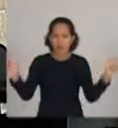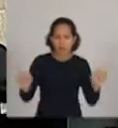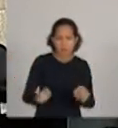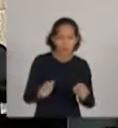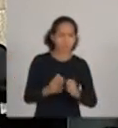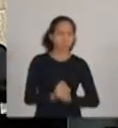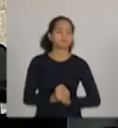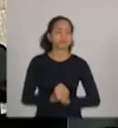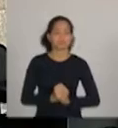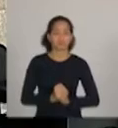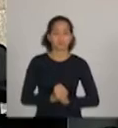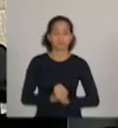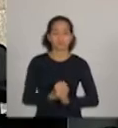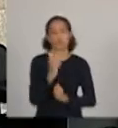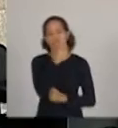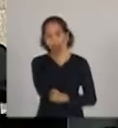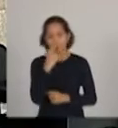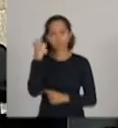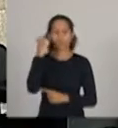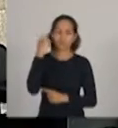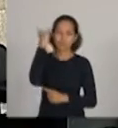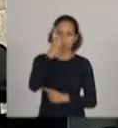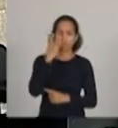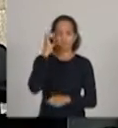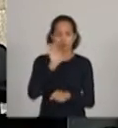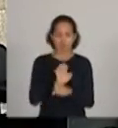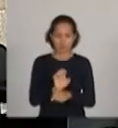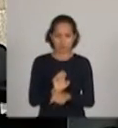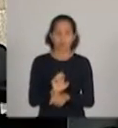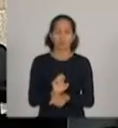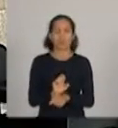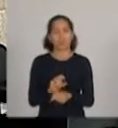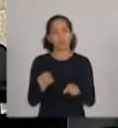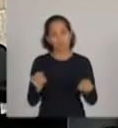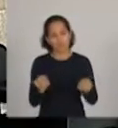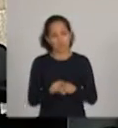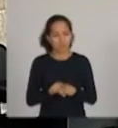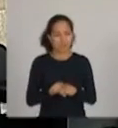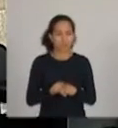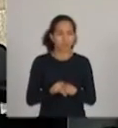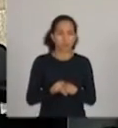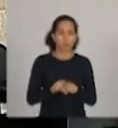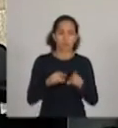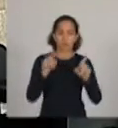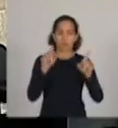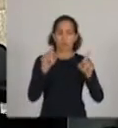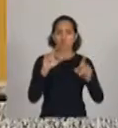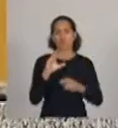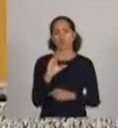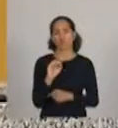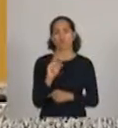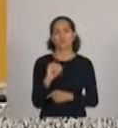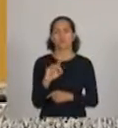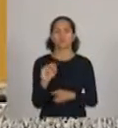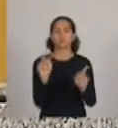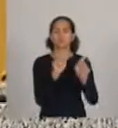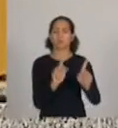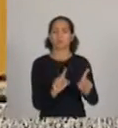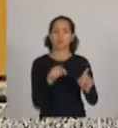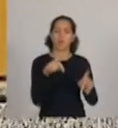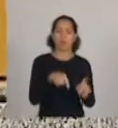Nosso querido capitão Assunção, deputado estadual, comandante Paz, está aqui também ao lado do nosso querido